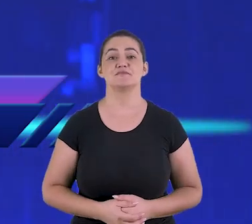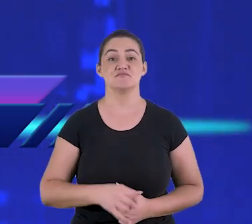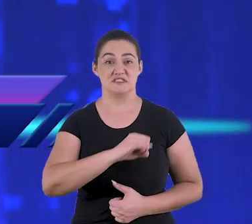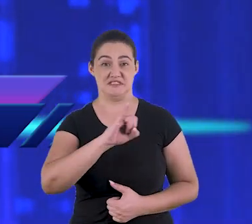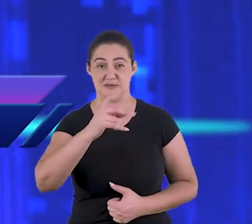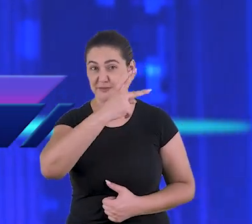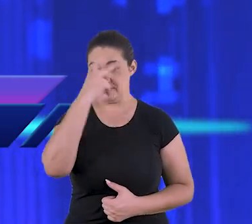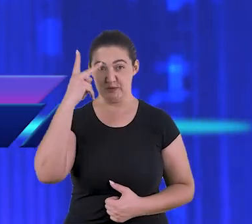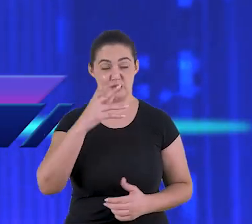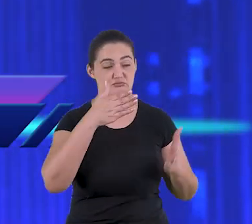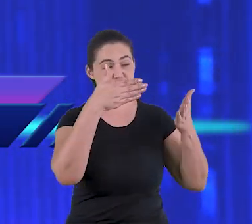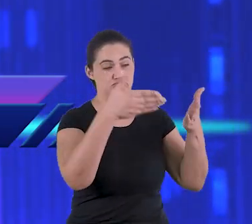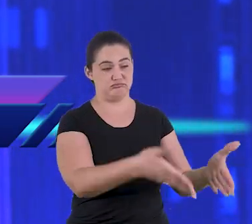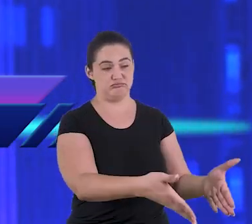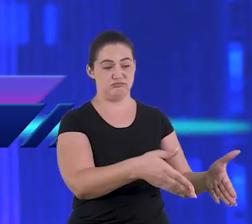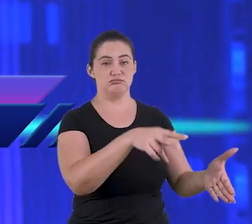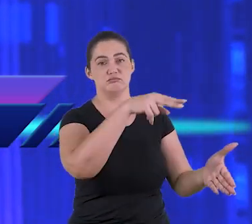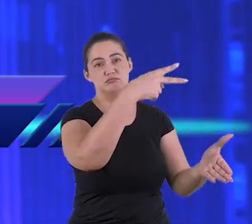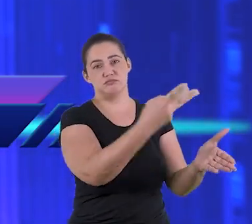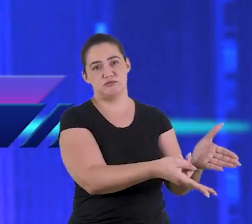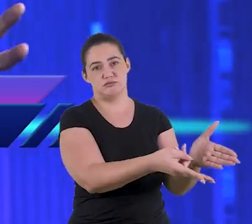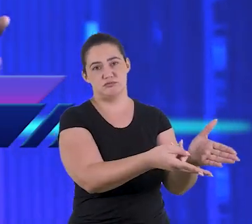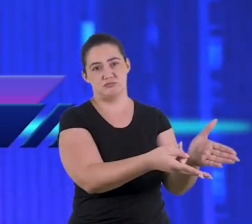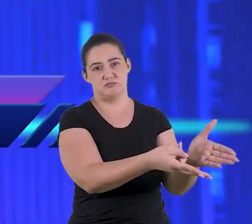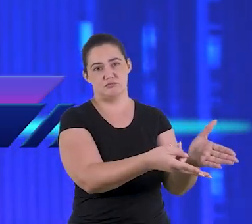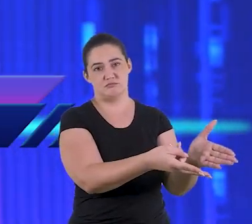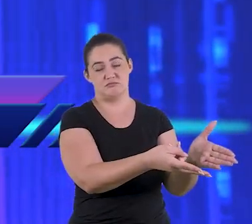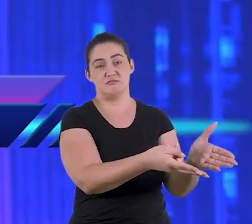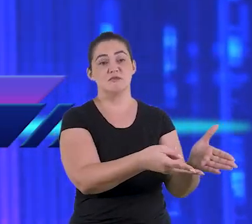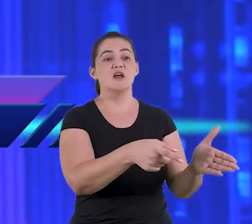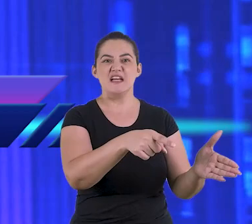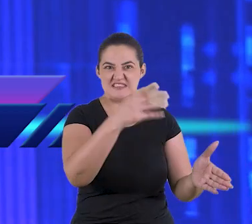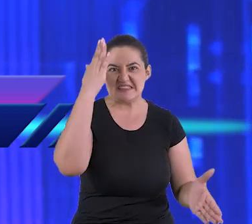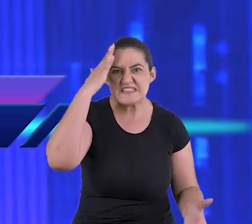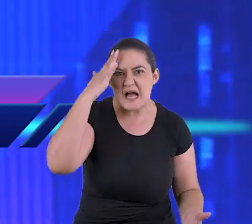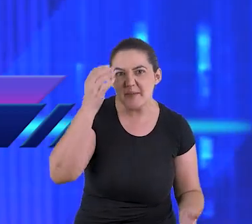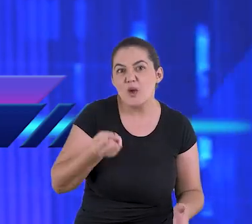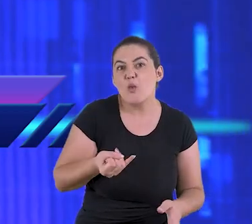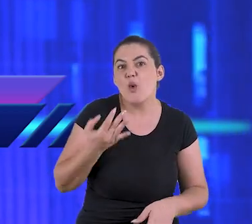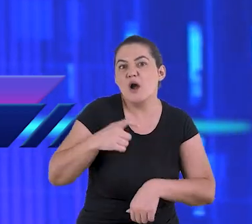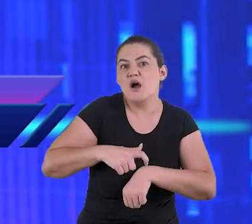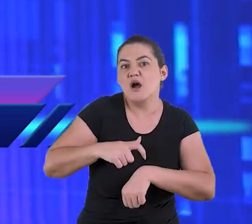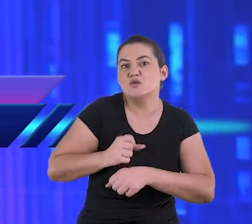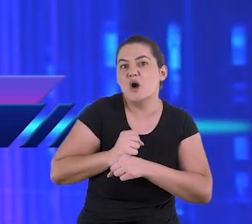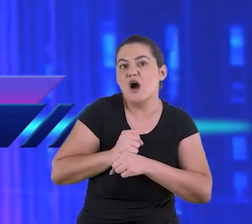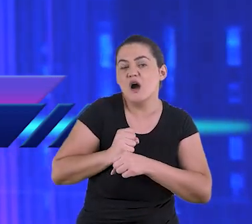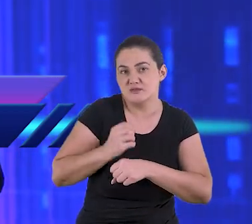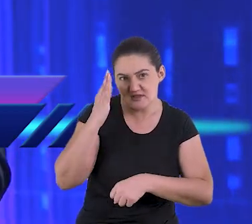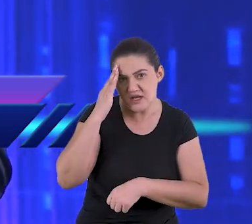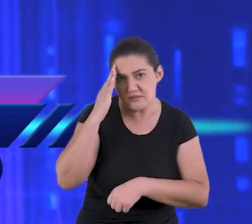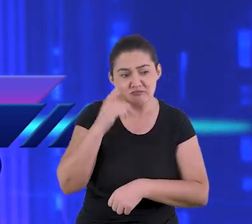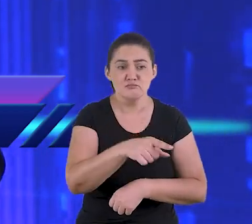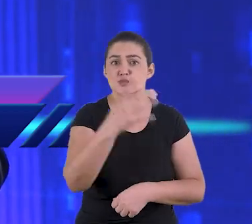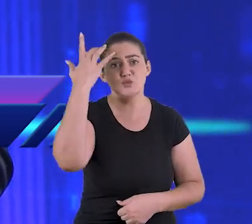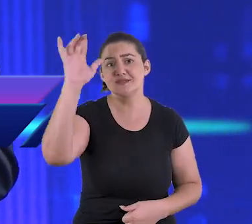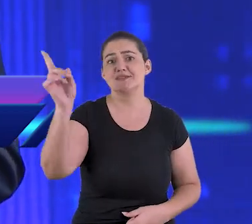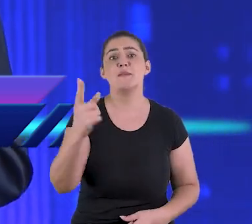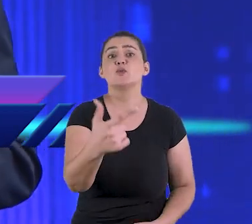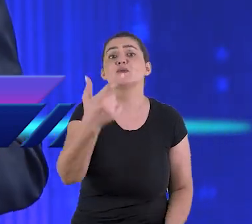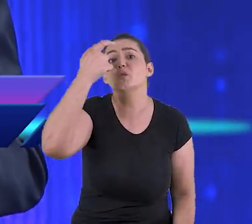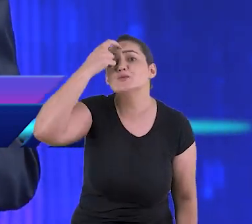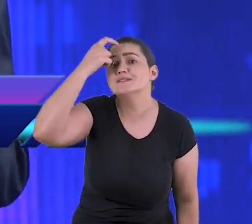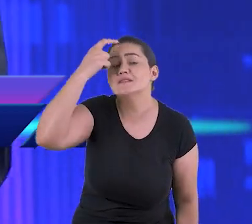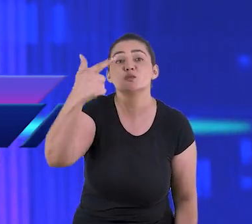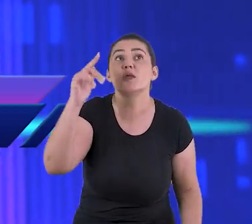comigo. Para quem está descansando, o tempo já não conta.